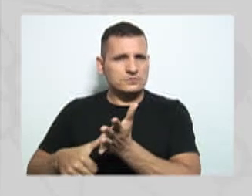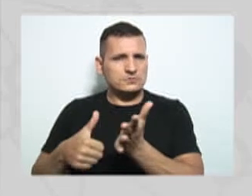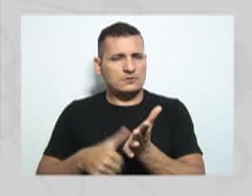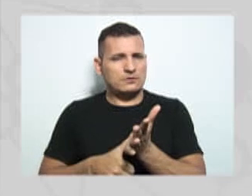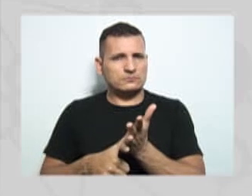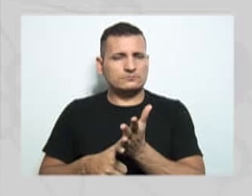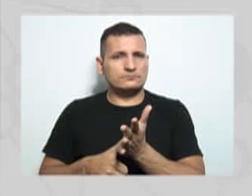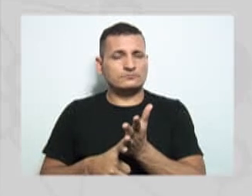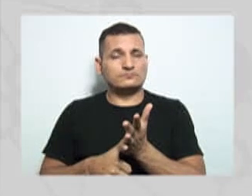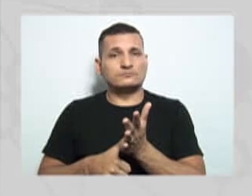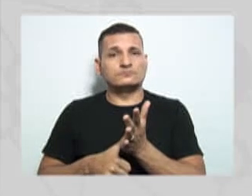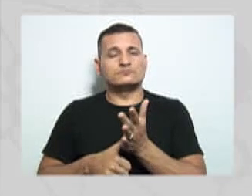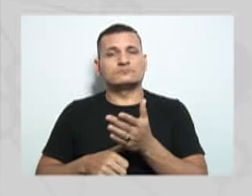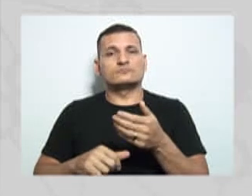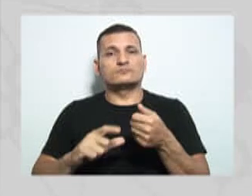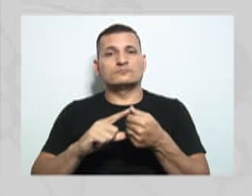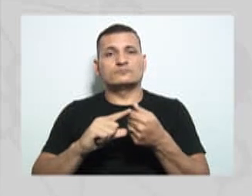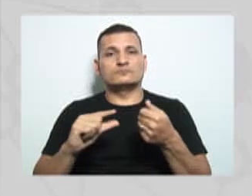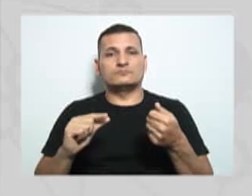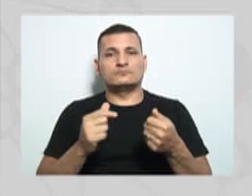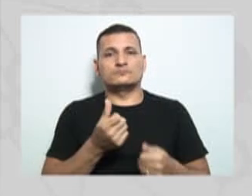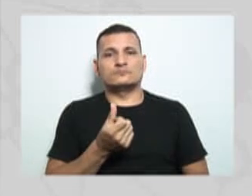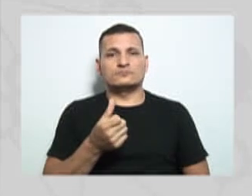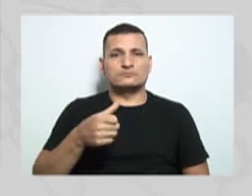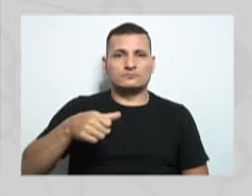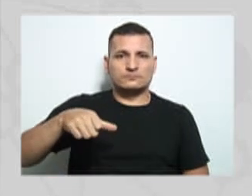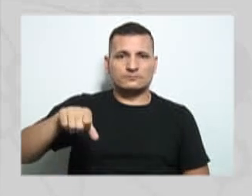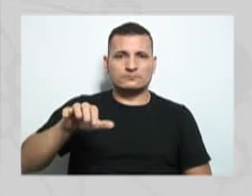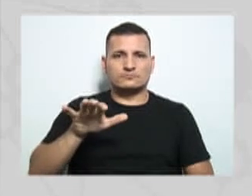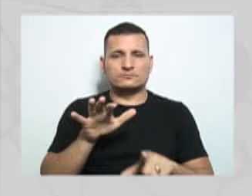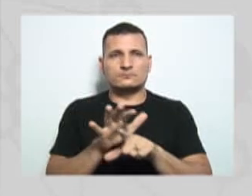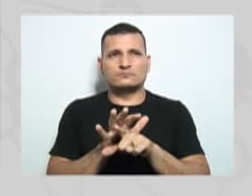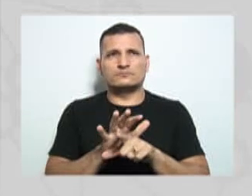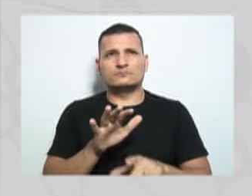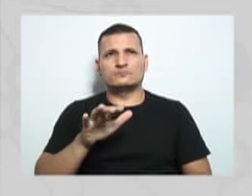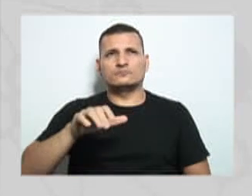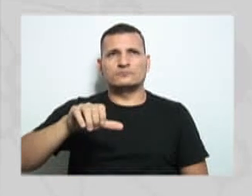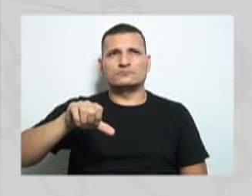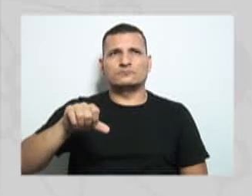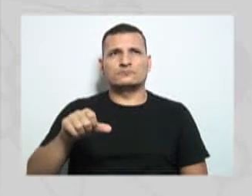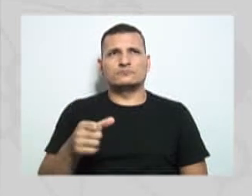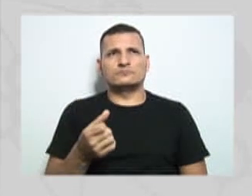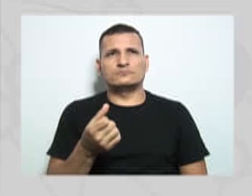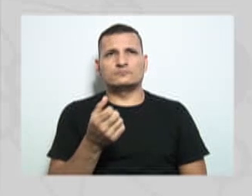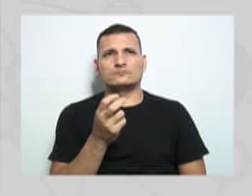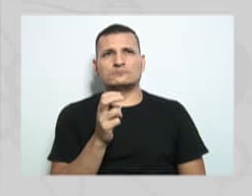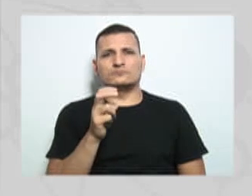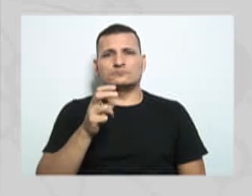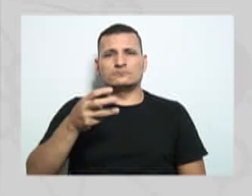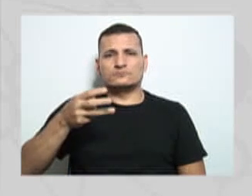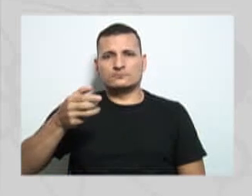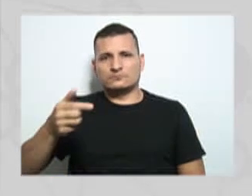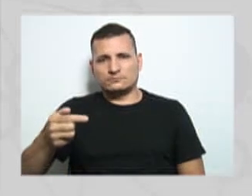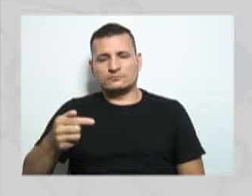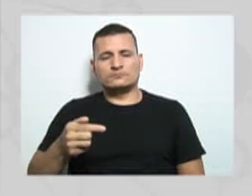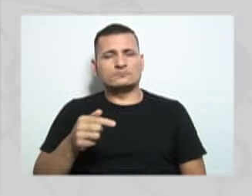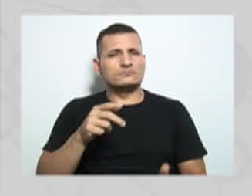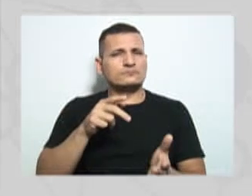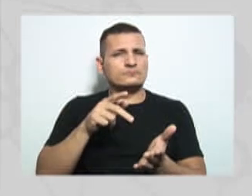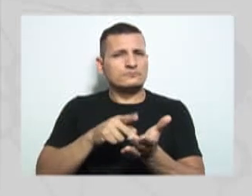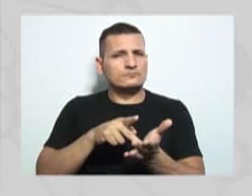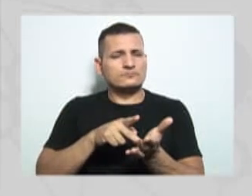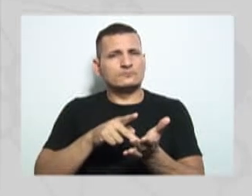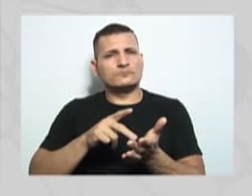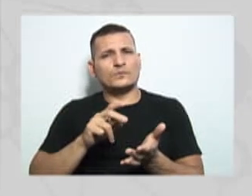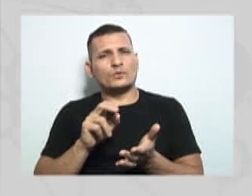associados. Artigo 69 da Lei número 9.532 de 97. É verdadeiro ou falso com relação às sociedades